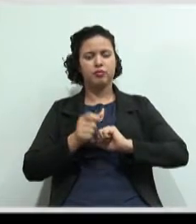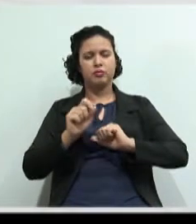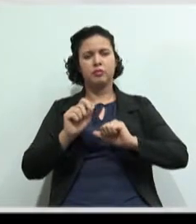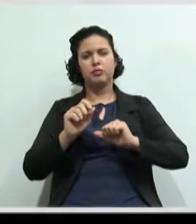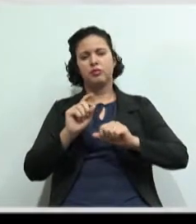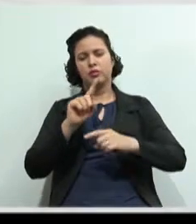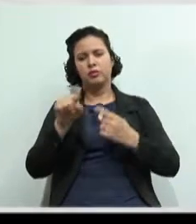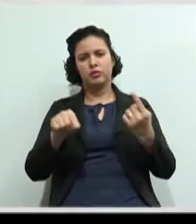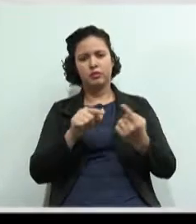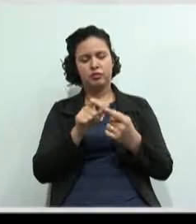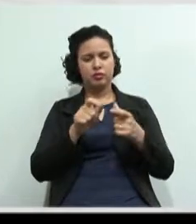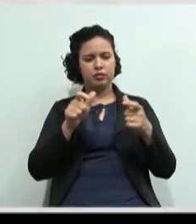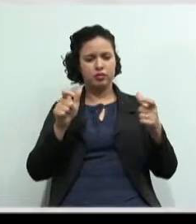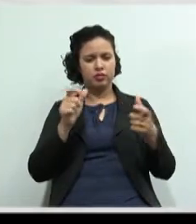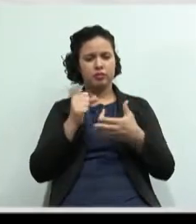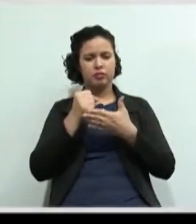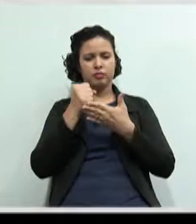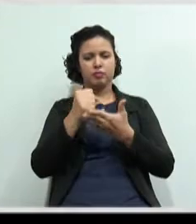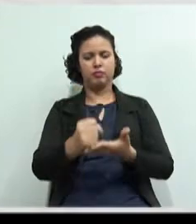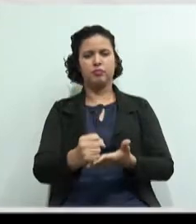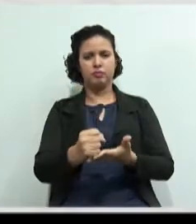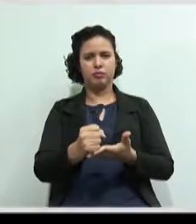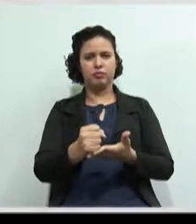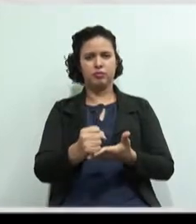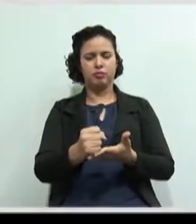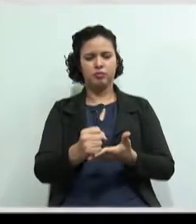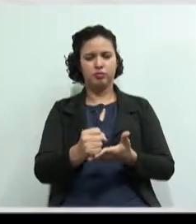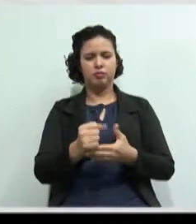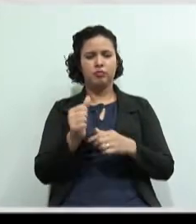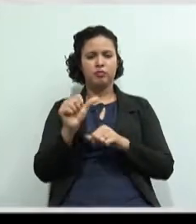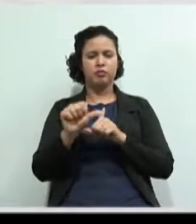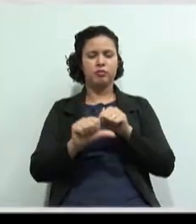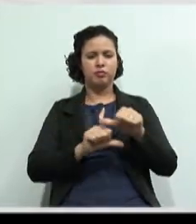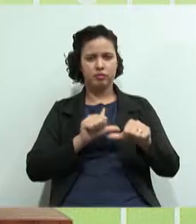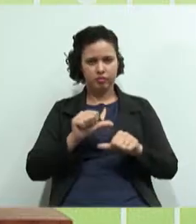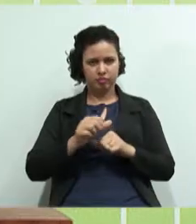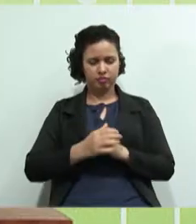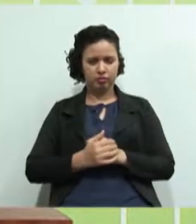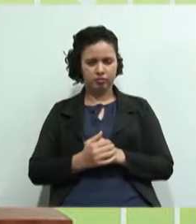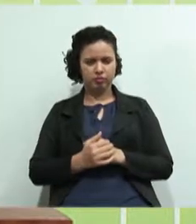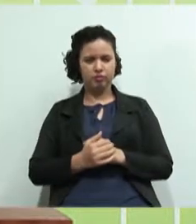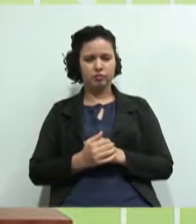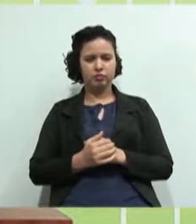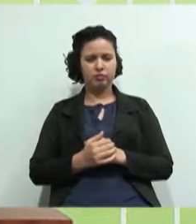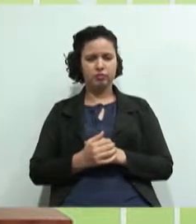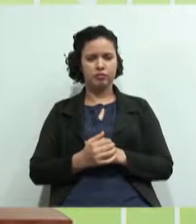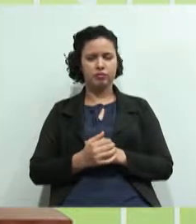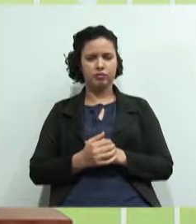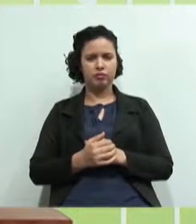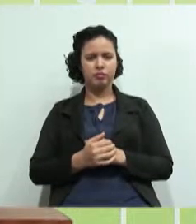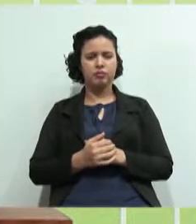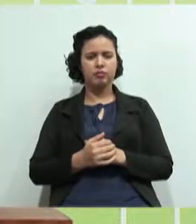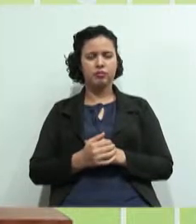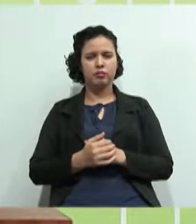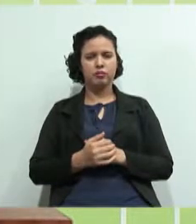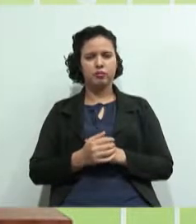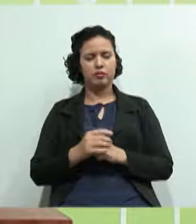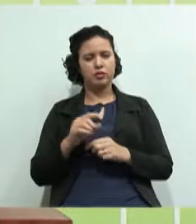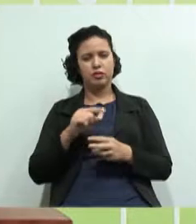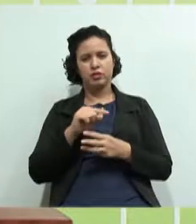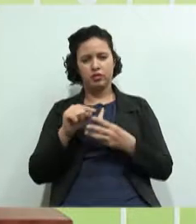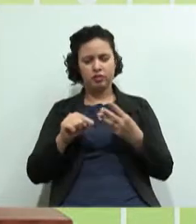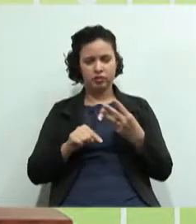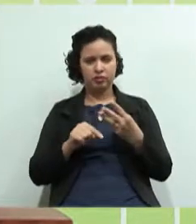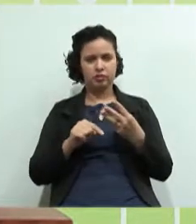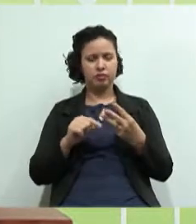criar meios para adequar-se às mudanças. Volta aqui para mim, falamos então dessas 3 filosofias do